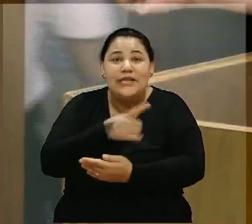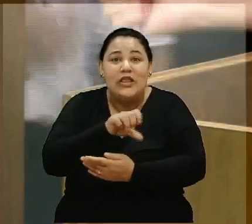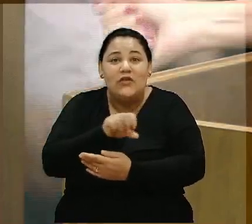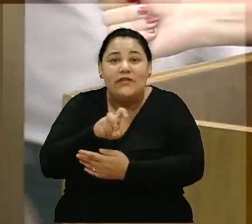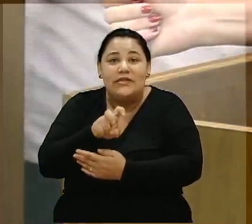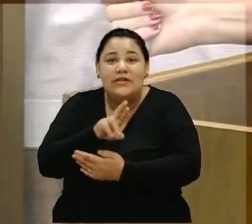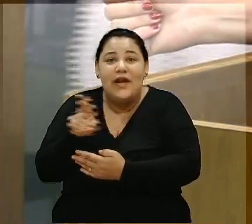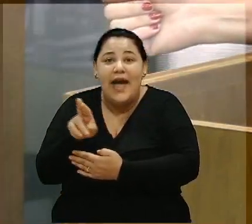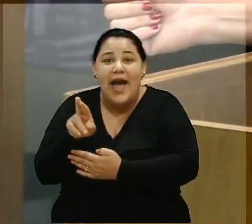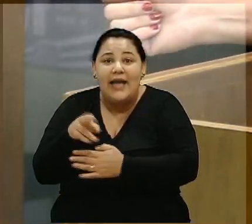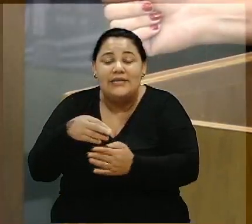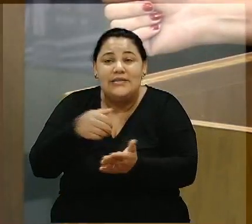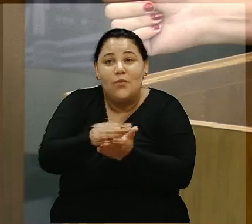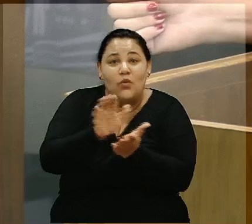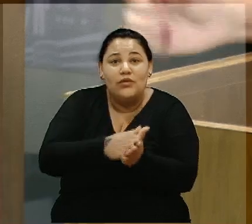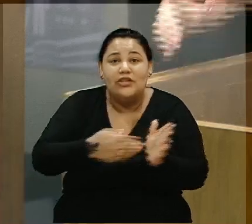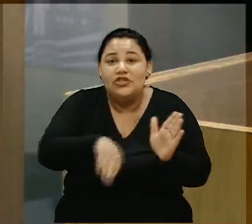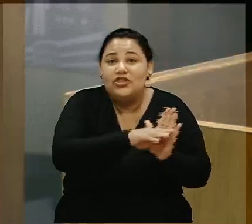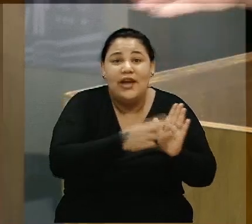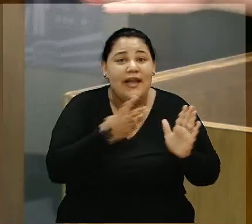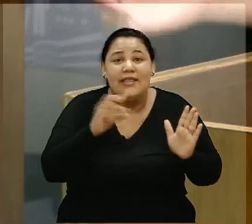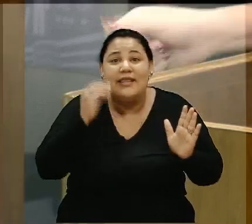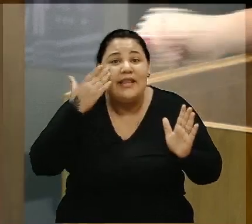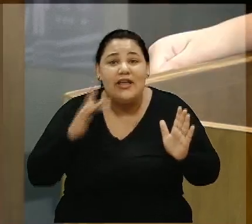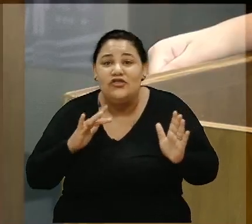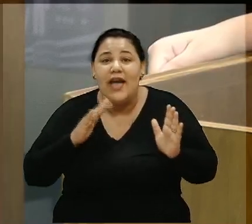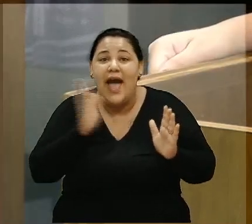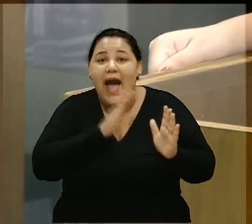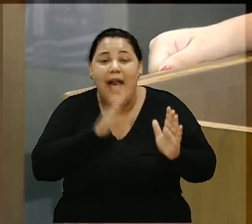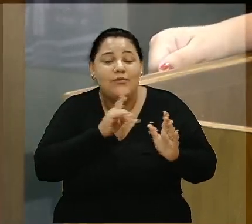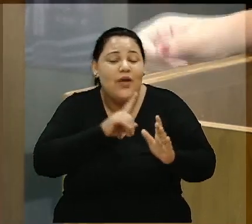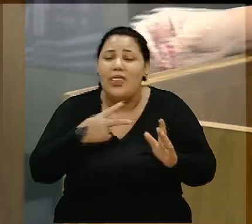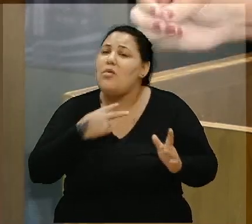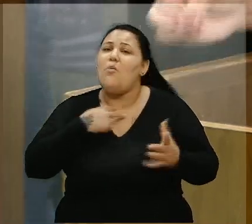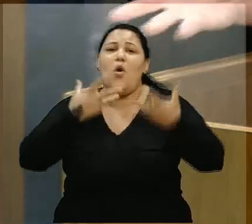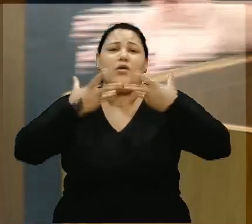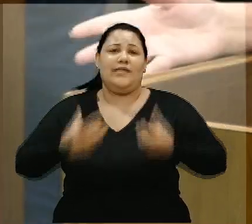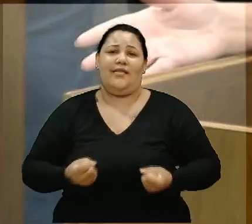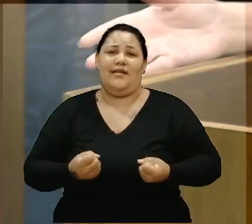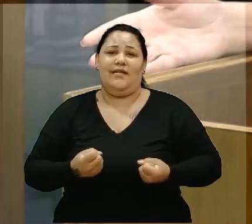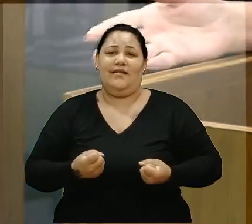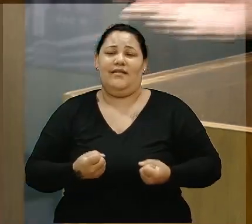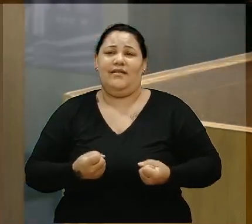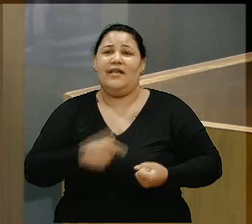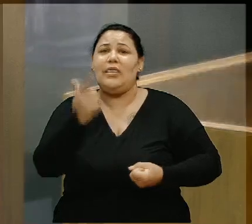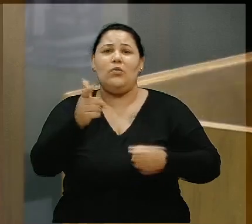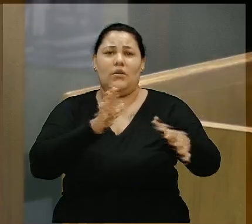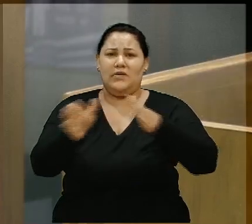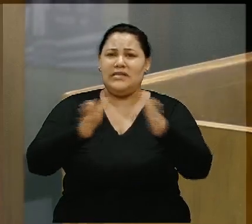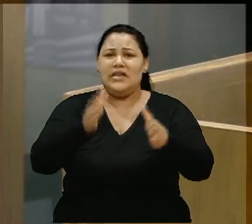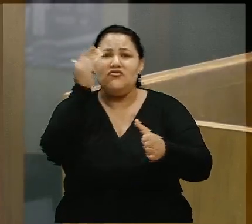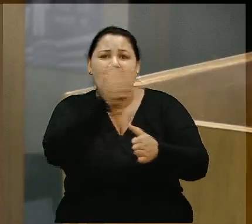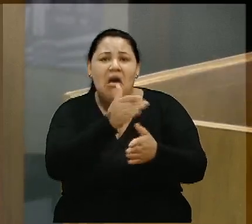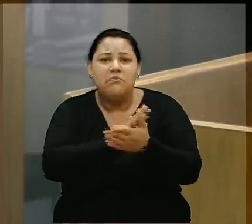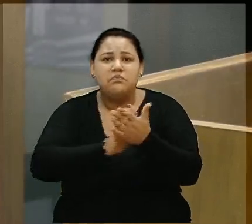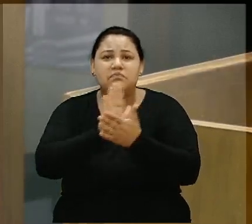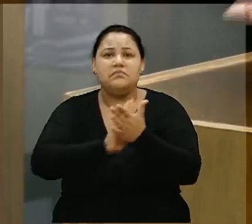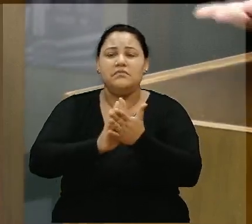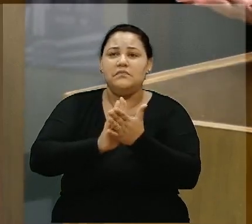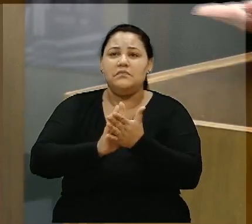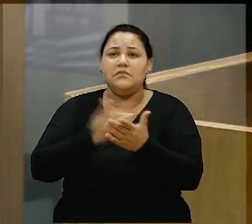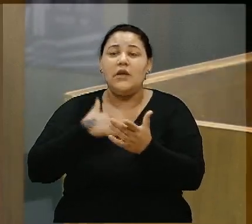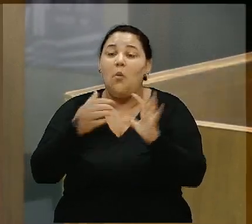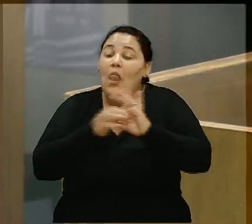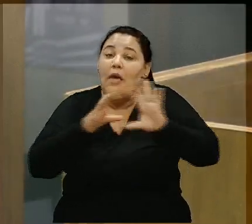vem em 30 dias. Isso é inadmissível. Sem ter um acesso direto, então, que se liberasse na hora que